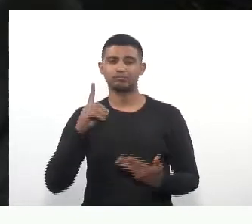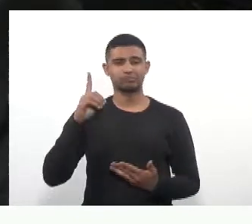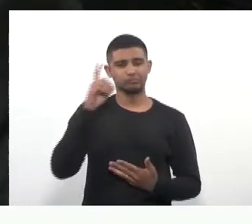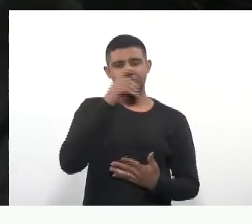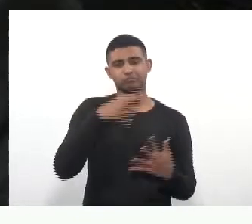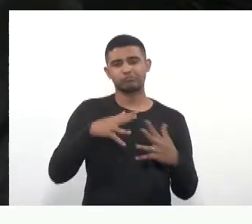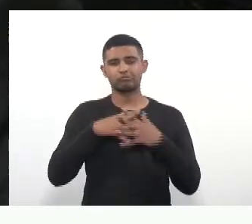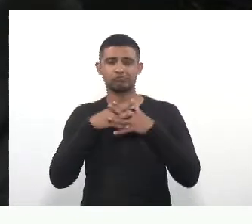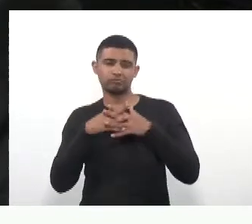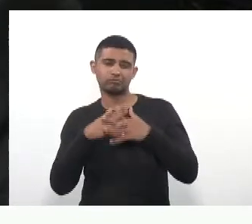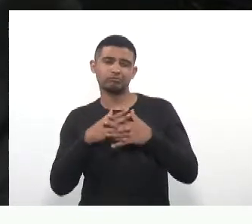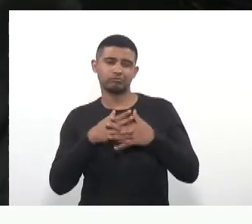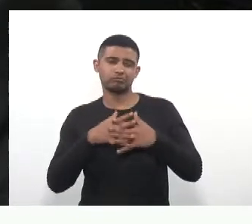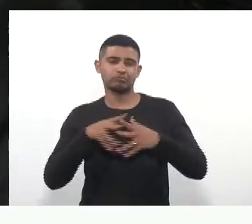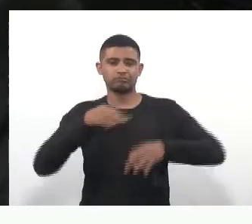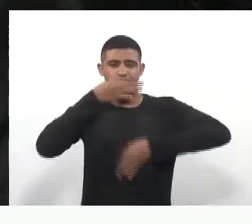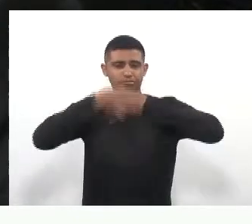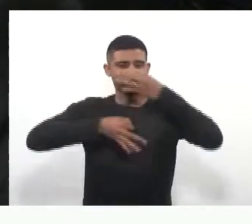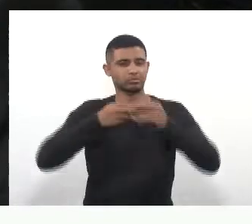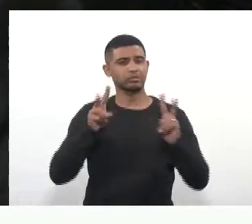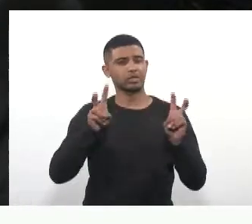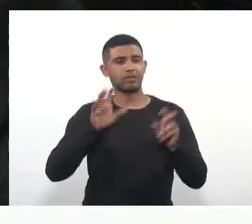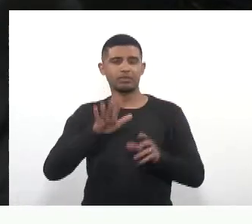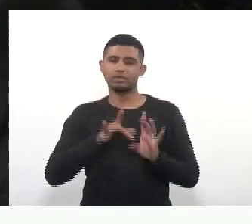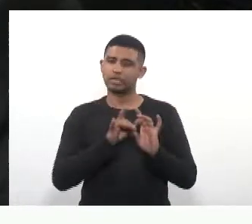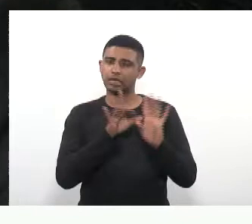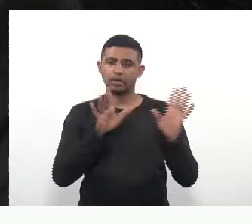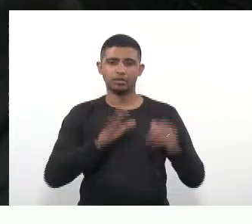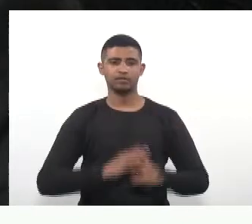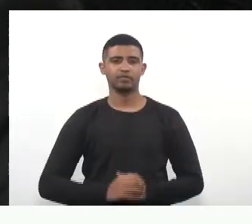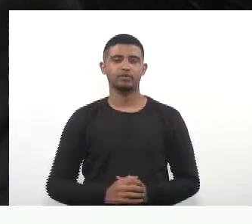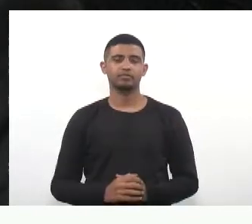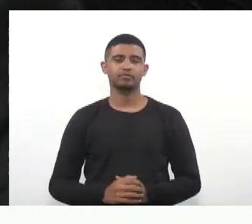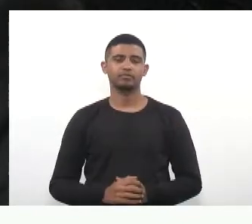dificuldade em adentrar o tema, mas sinta-se livre para